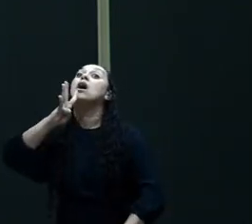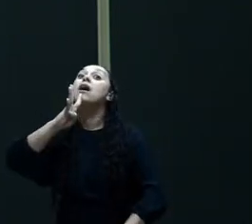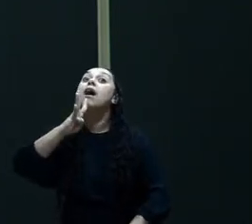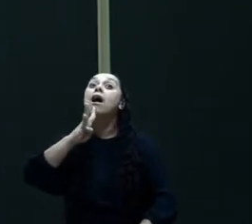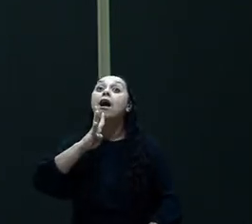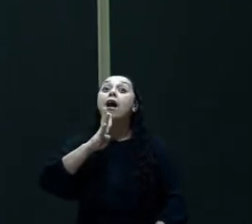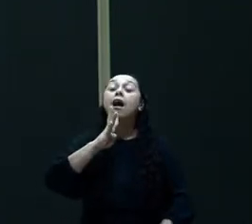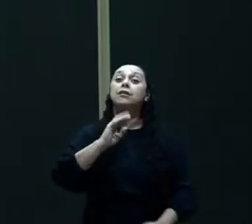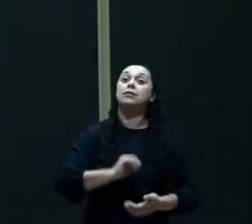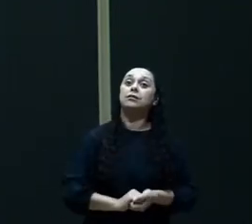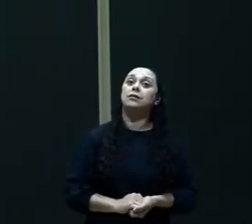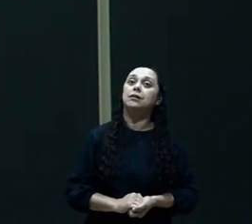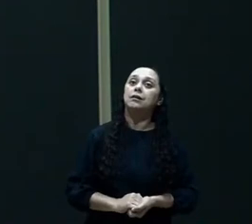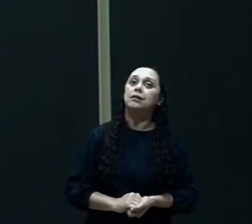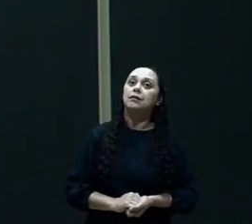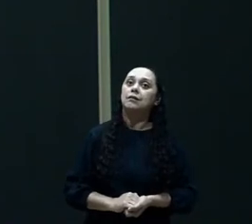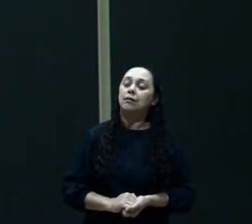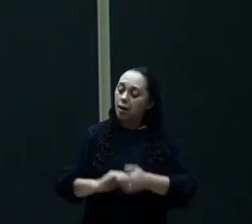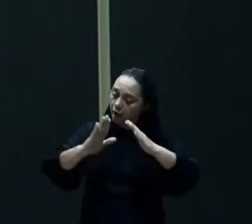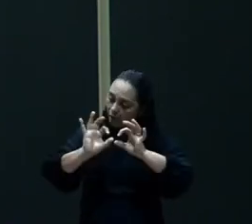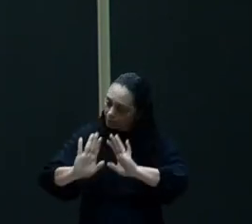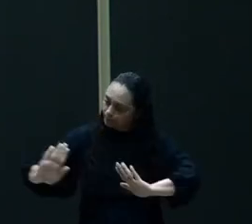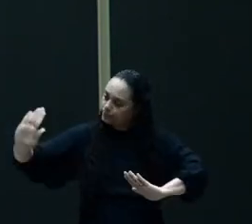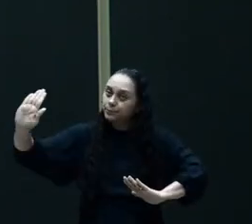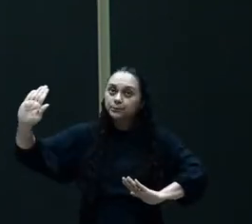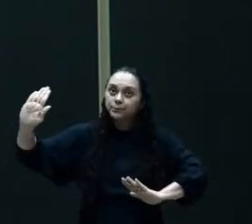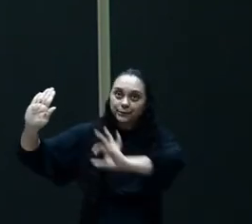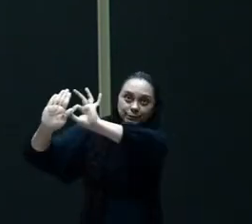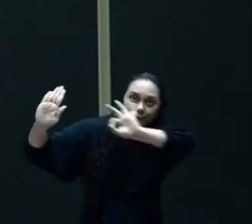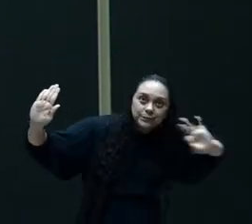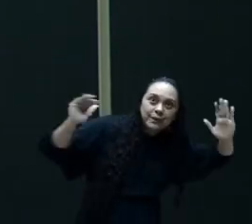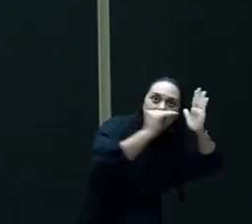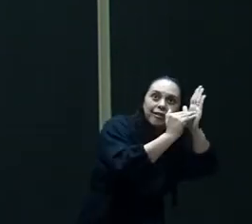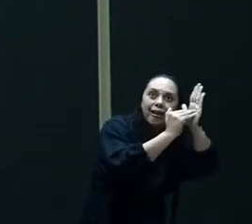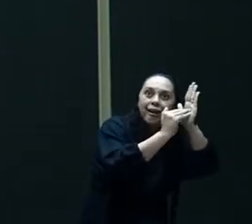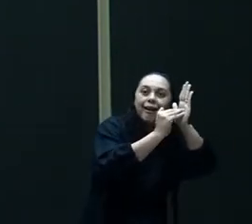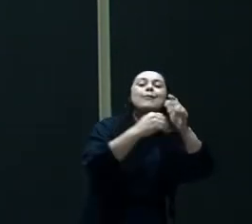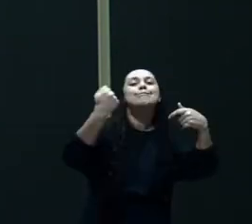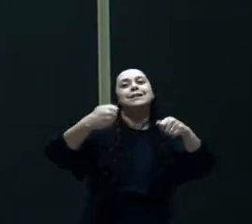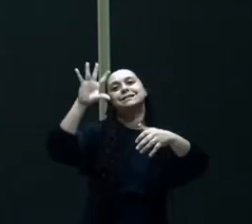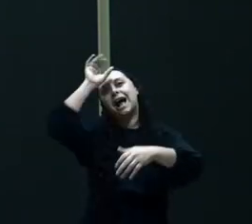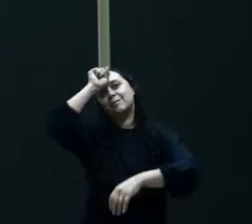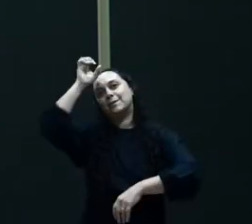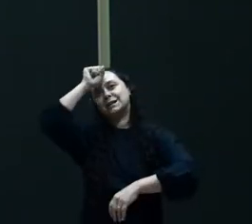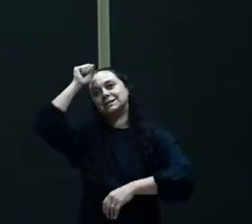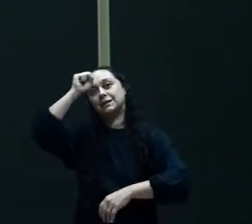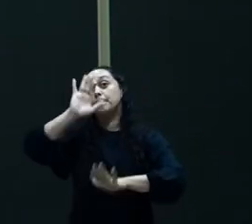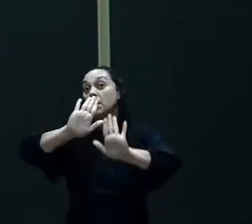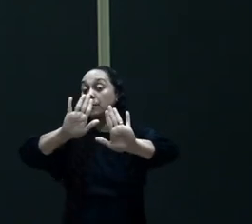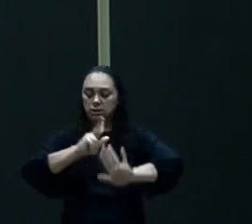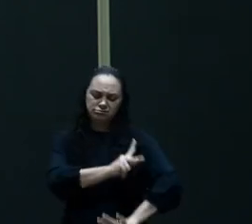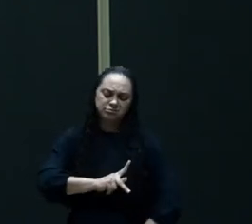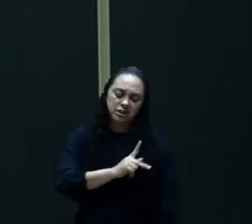cumprimento mas Paulo tá esgotado como muitos de nós sem